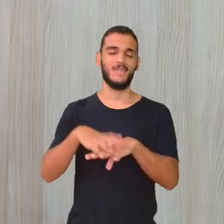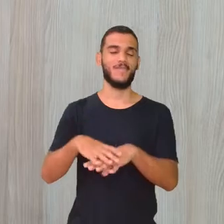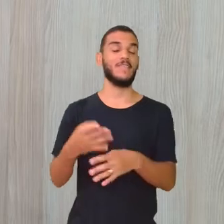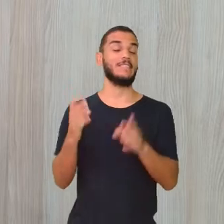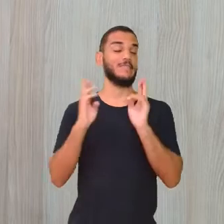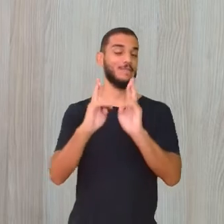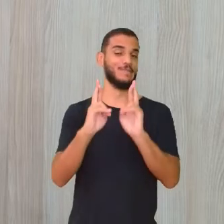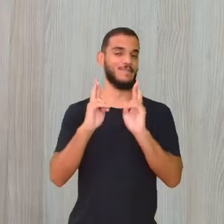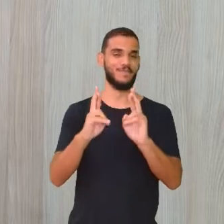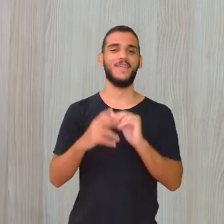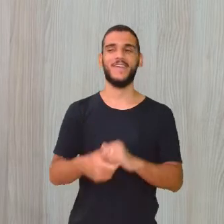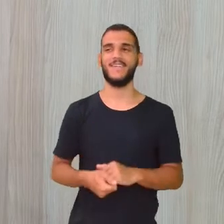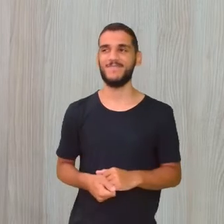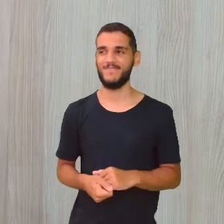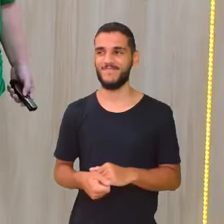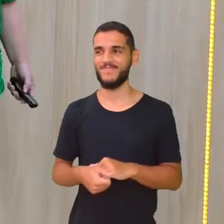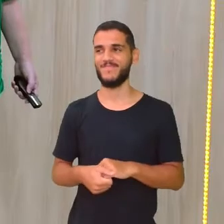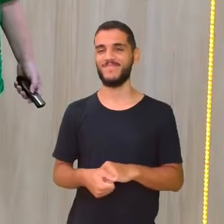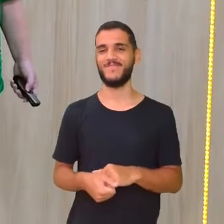pessoal.